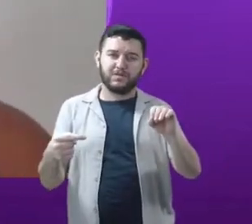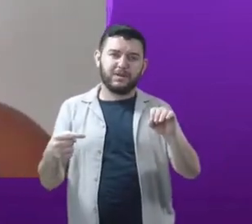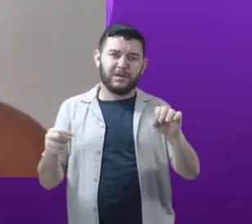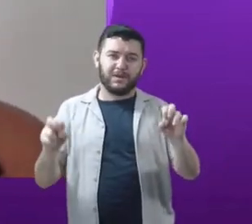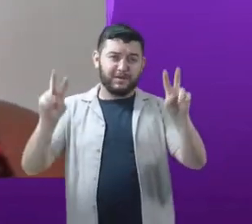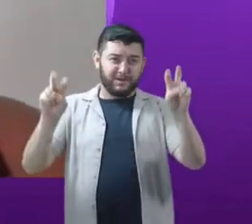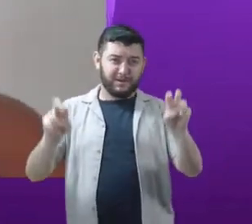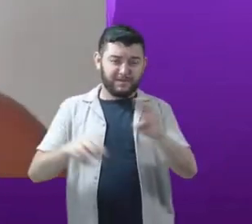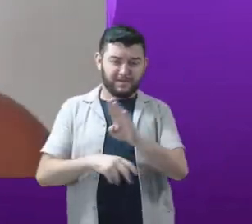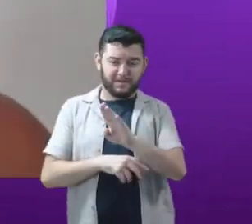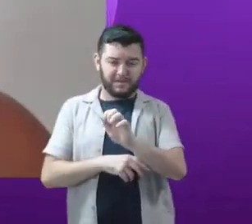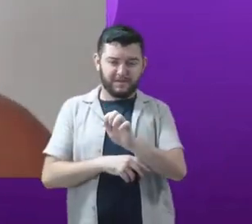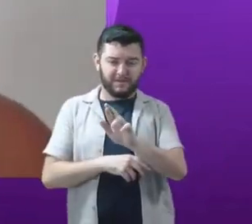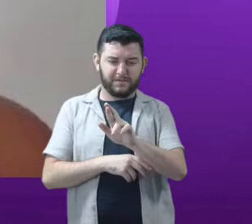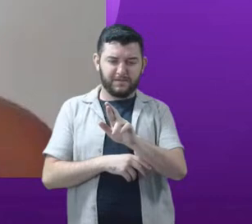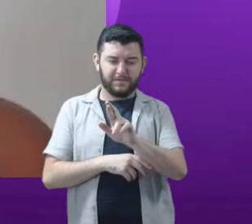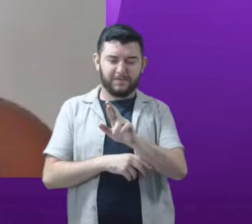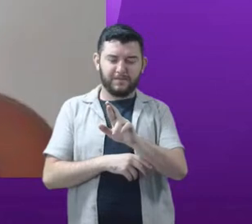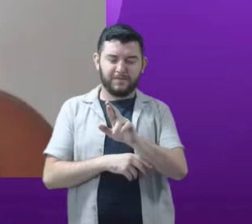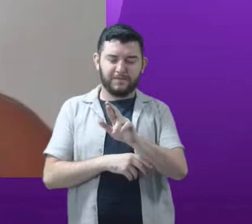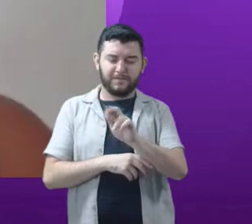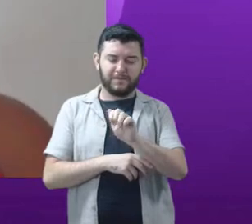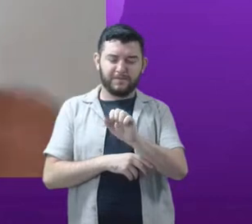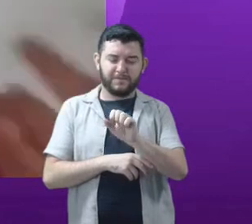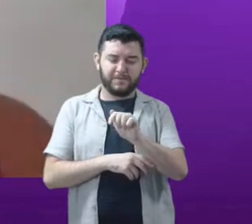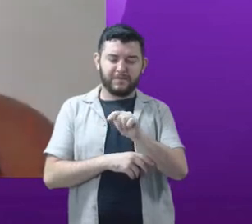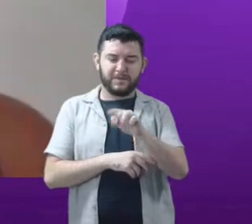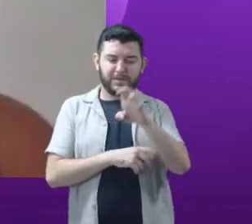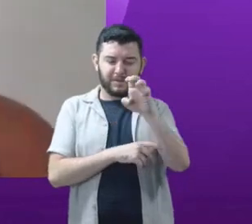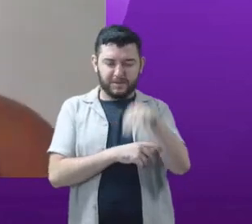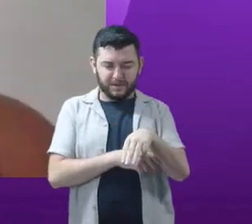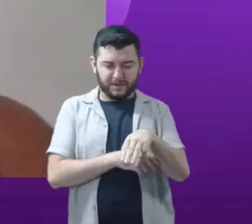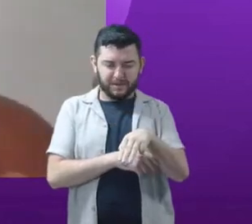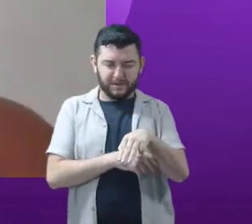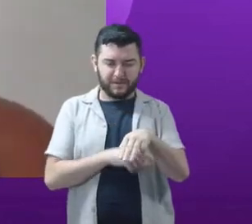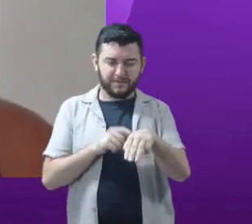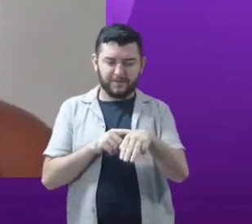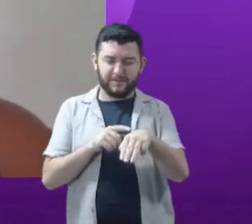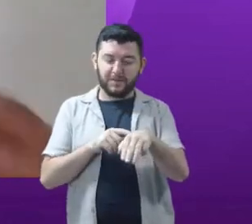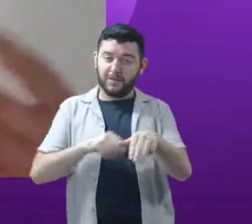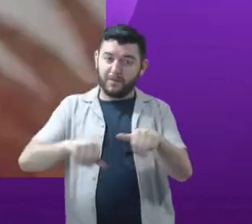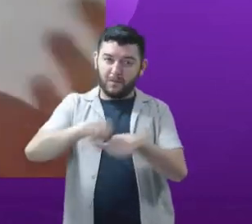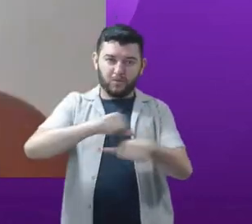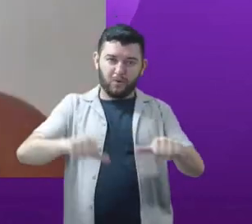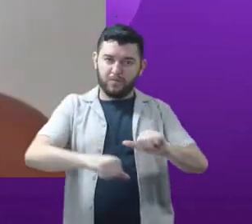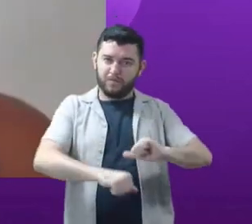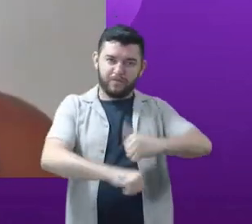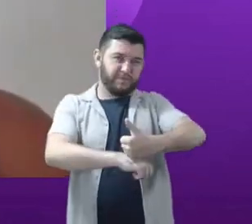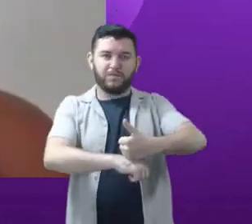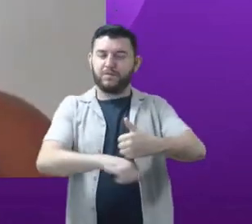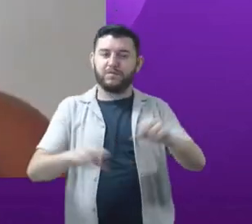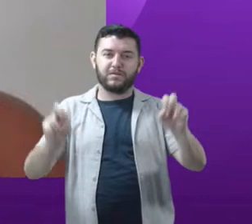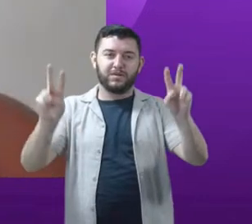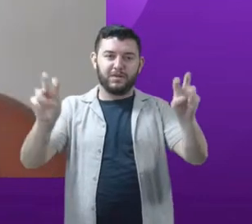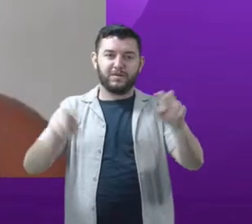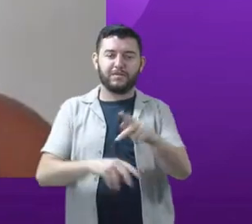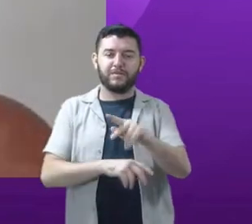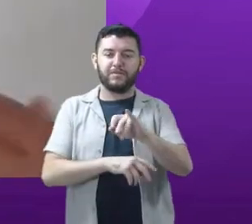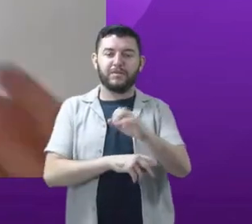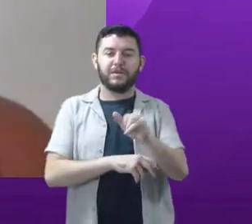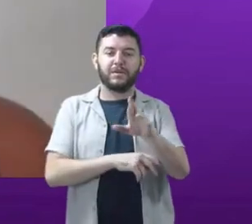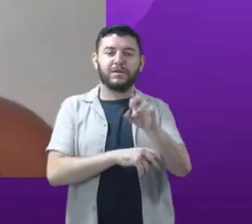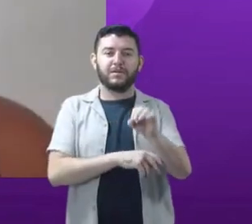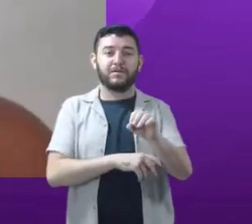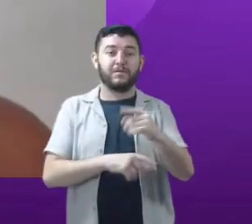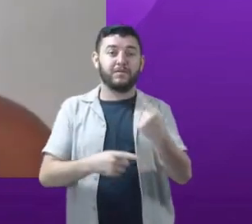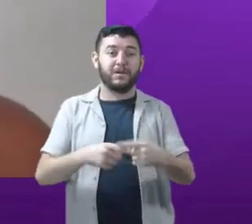caso Braskem para ser chamado de caso Pinheiro, porque o Pinheiro, na verdade, foi o bairro que mais mobilizou a sociedade,